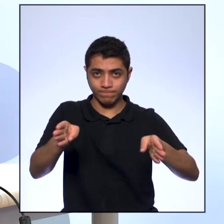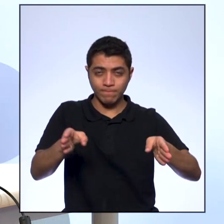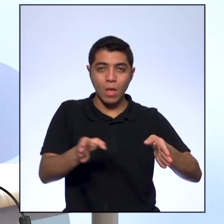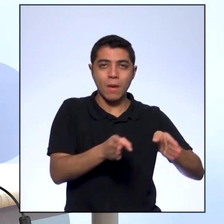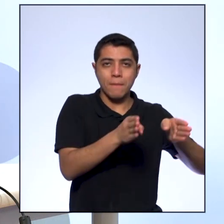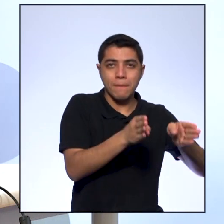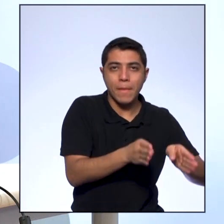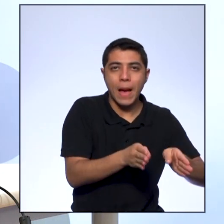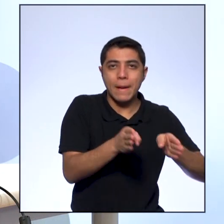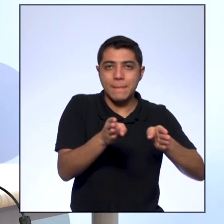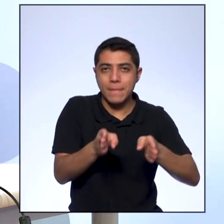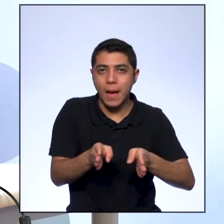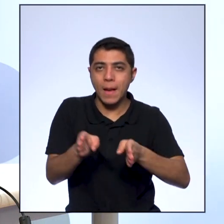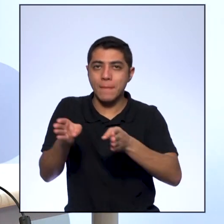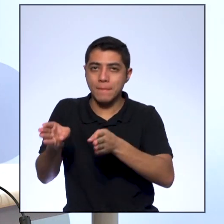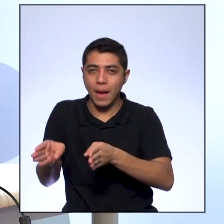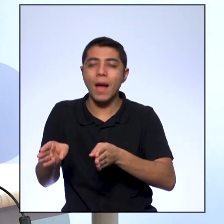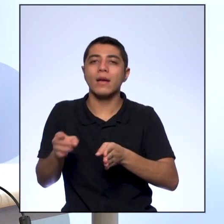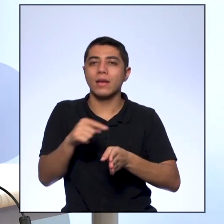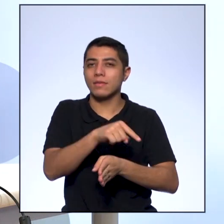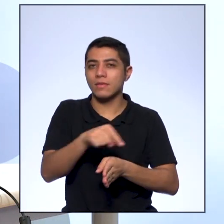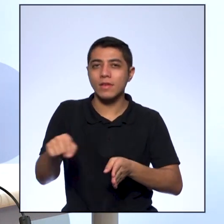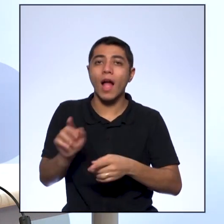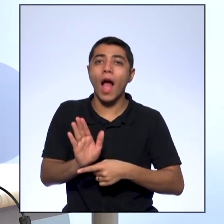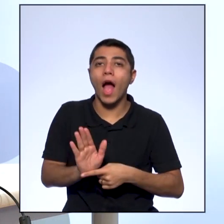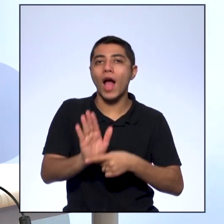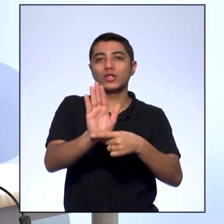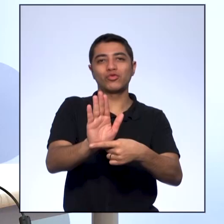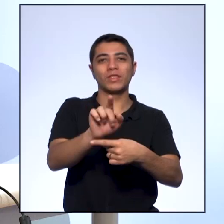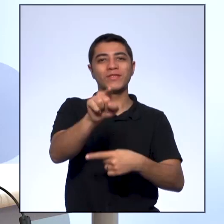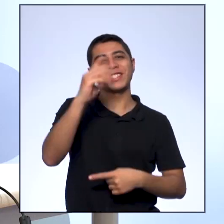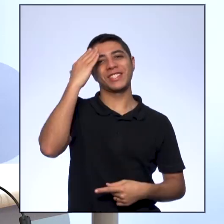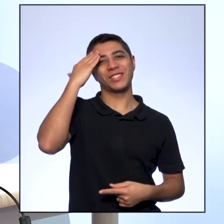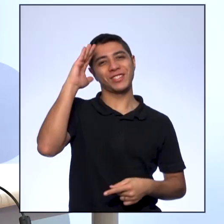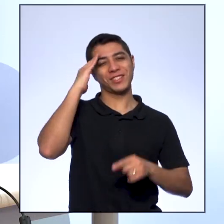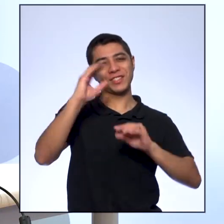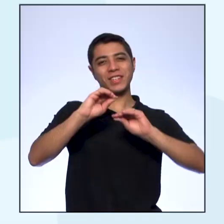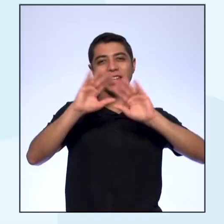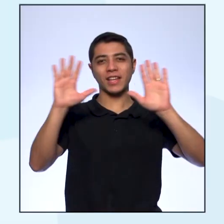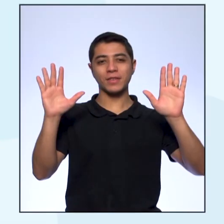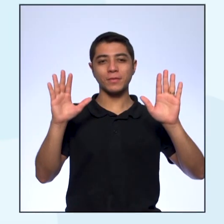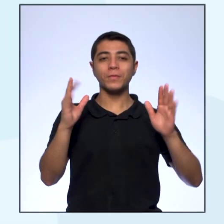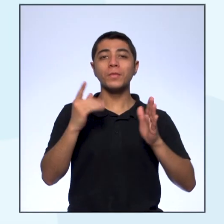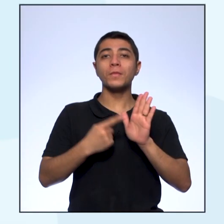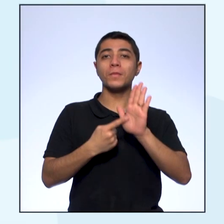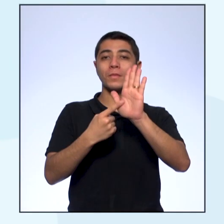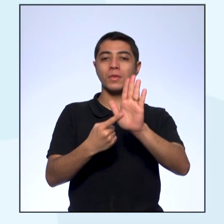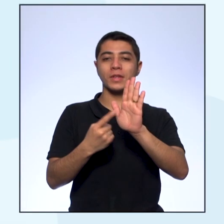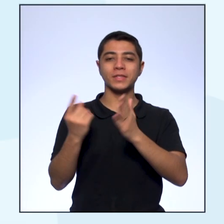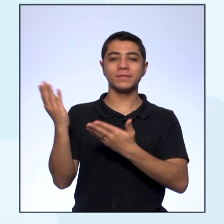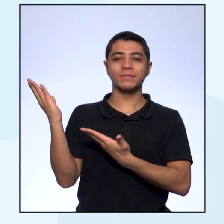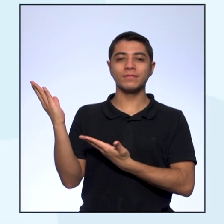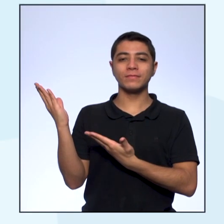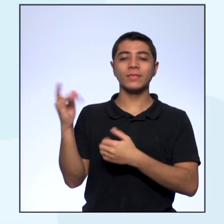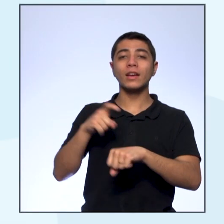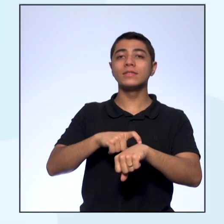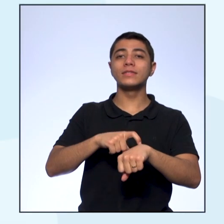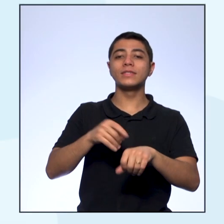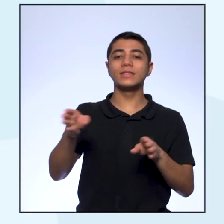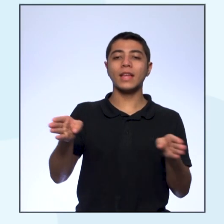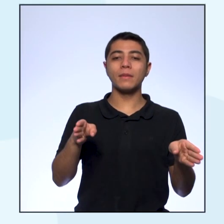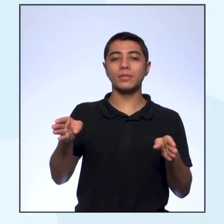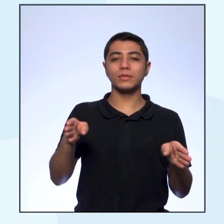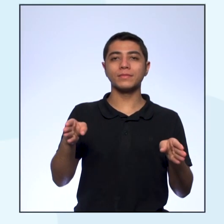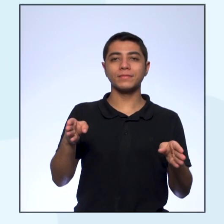a narrativa, né? Então, olha só aí na tela para vocês, tem uma linha do tempo basiquinha para a gente analisar, tá?